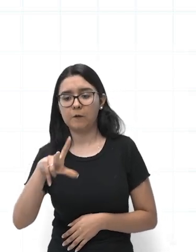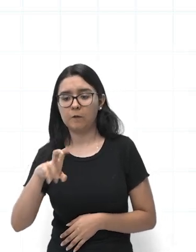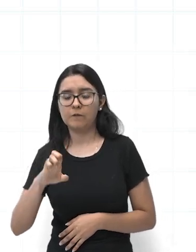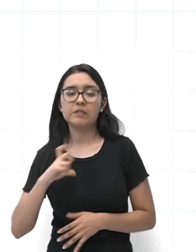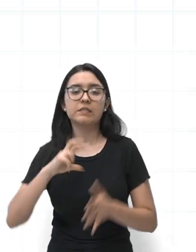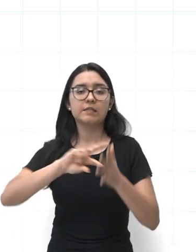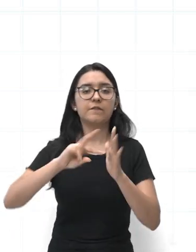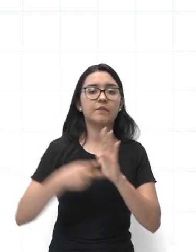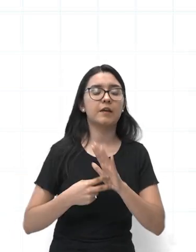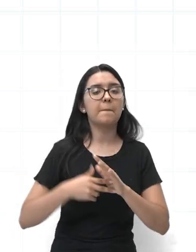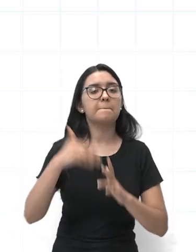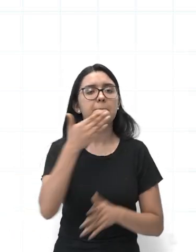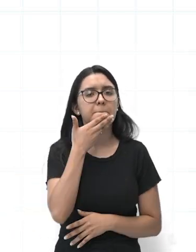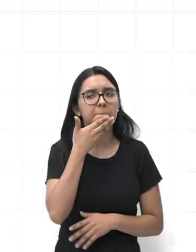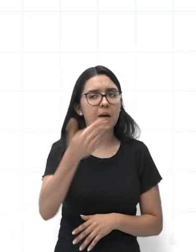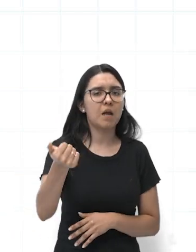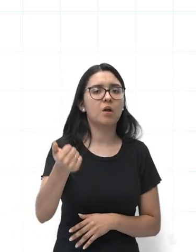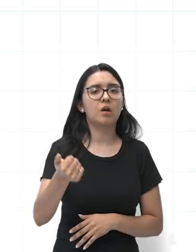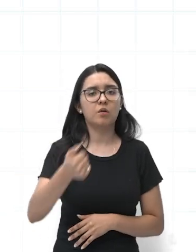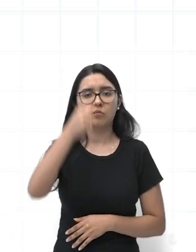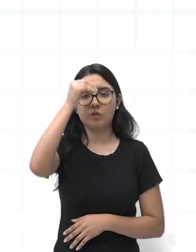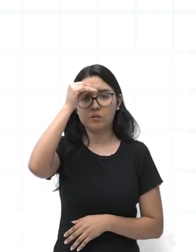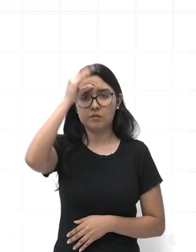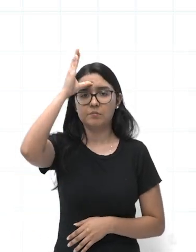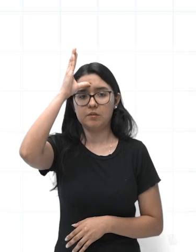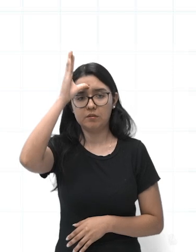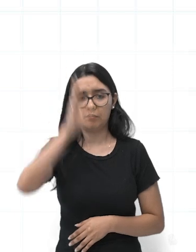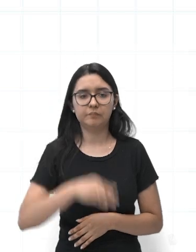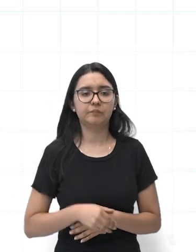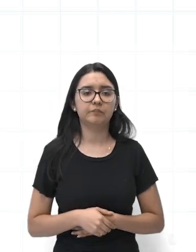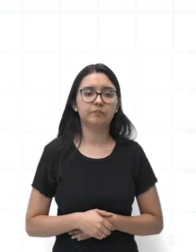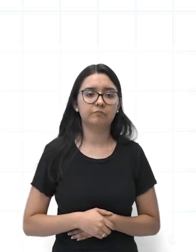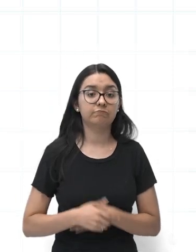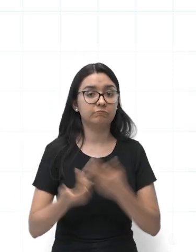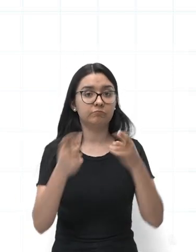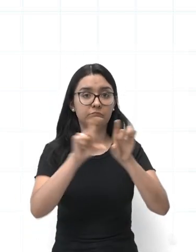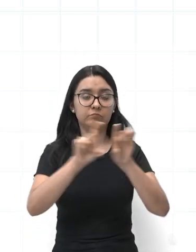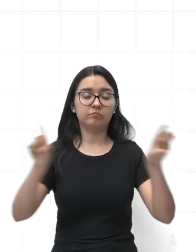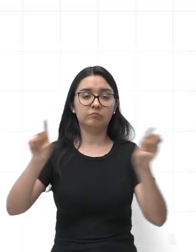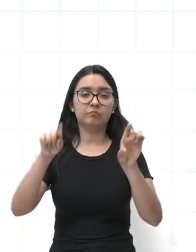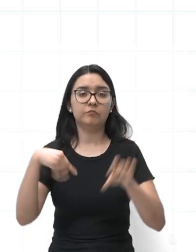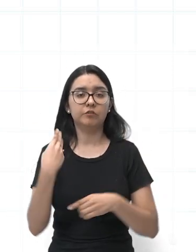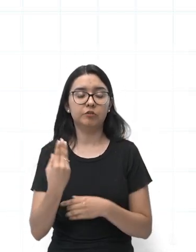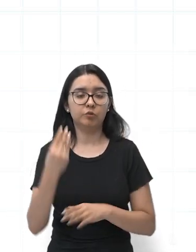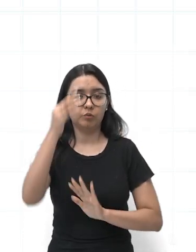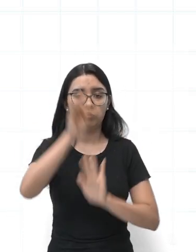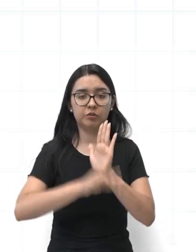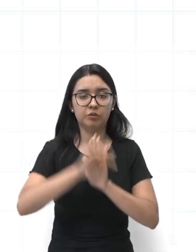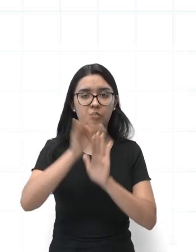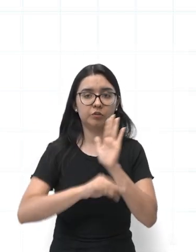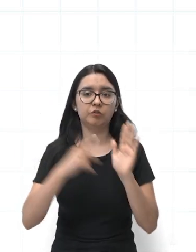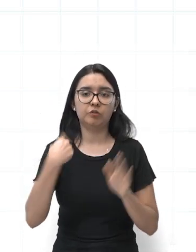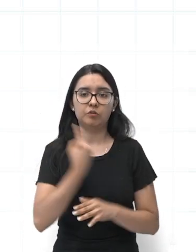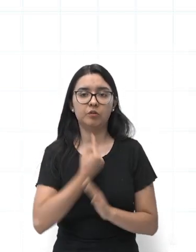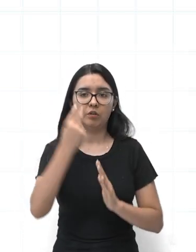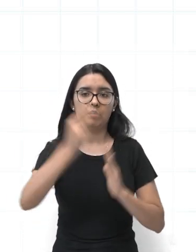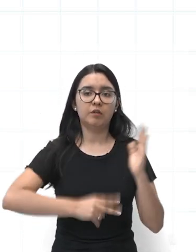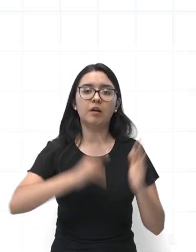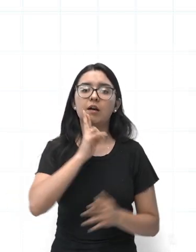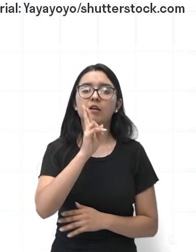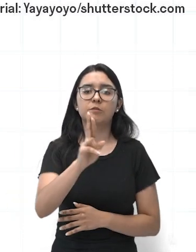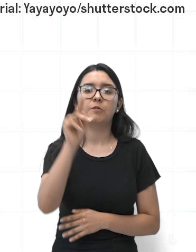Melhorar os conhecimentos. De acordo lá com o parágrafo que a gente acabou de ver, a